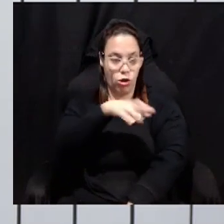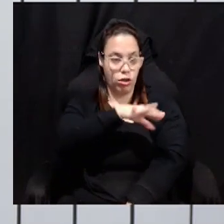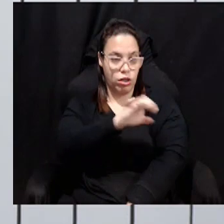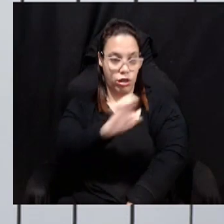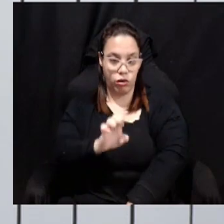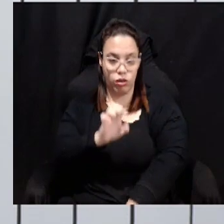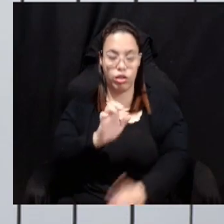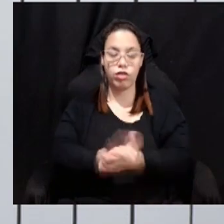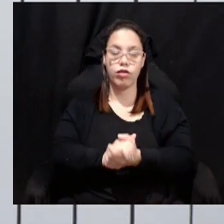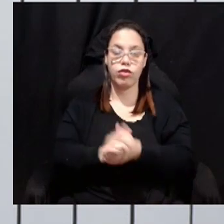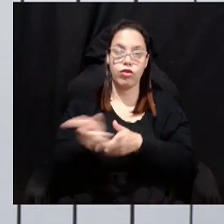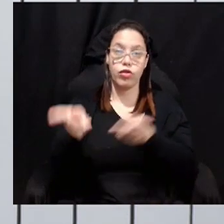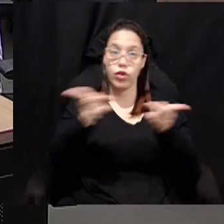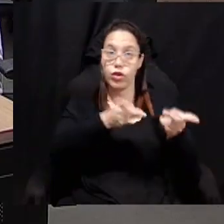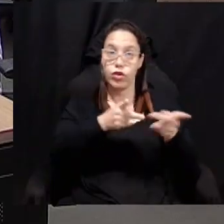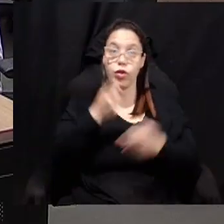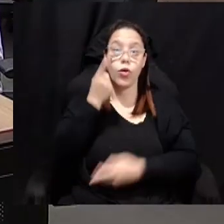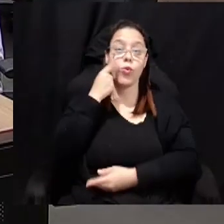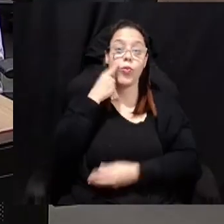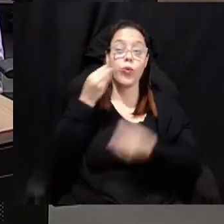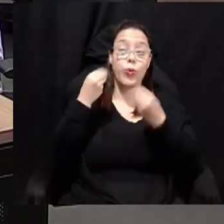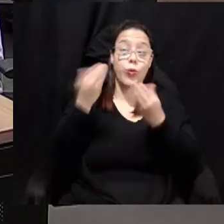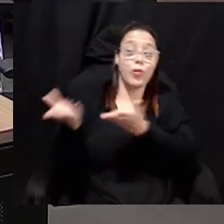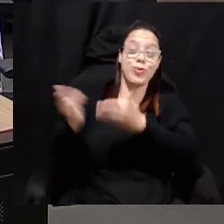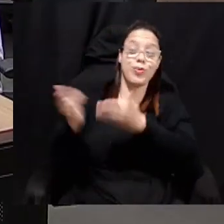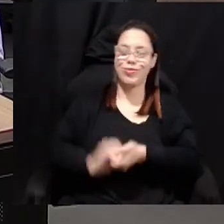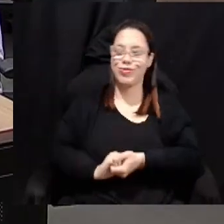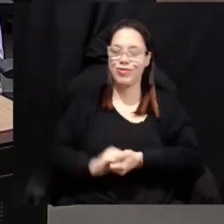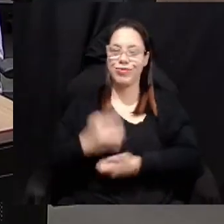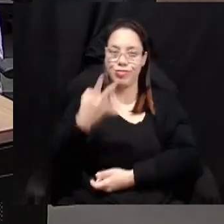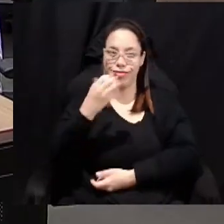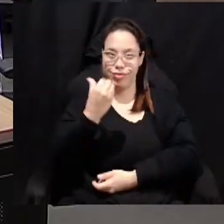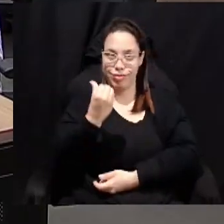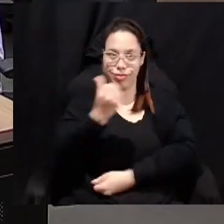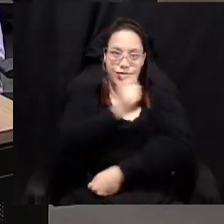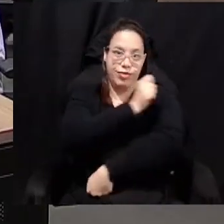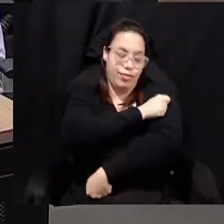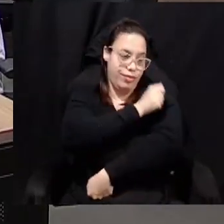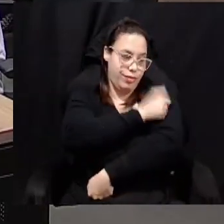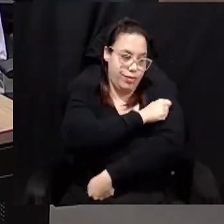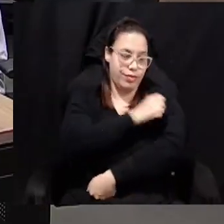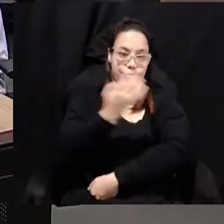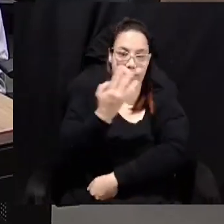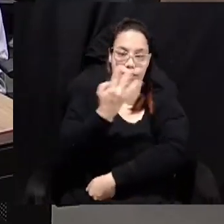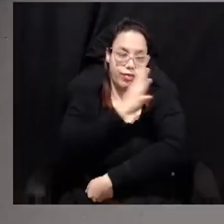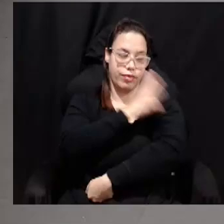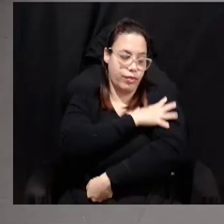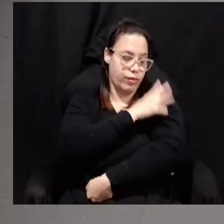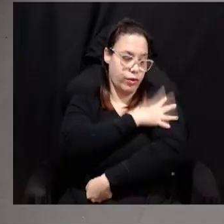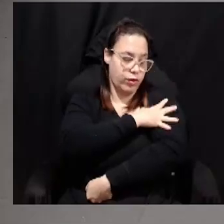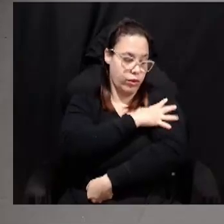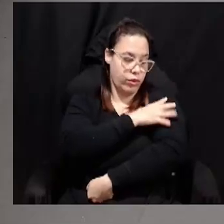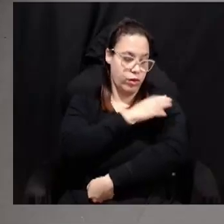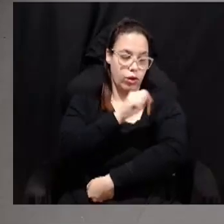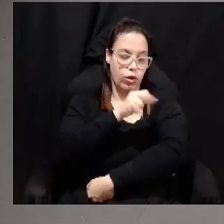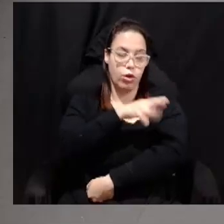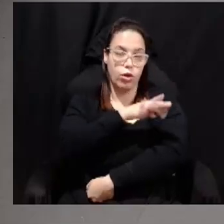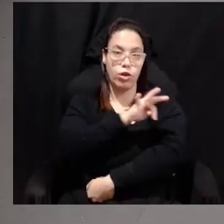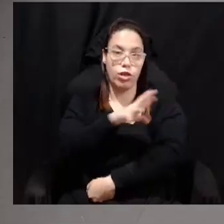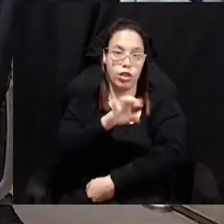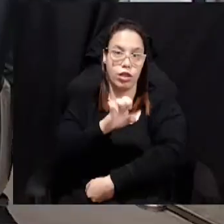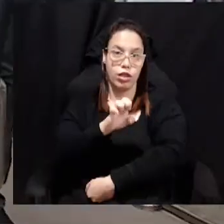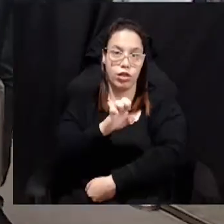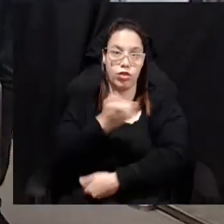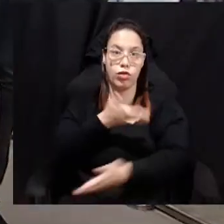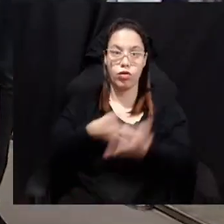Campineiro. Vamos conferir como foi? 46 estudantes do 4º ano da EMF Clotilde Barraquer von Zuben participaram do Câmara